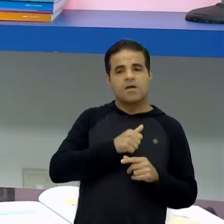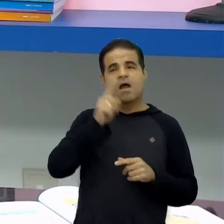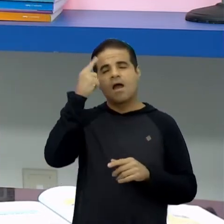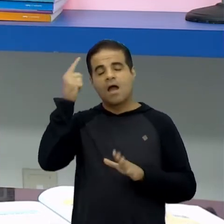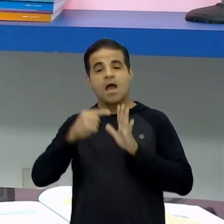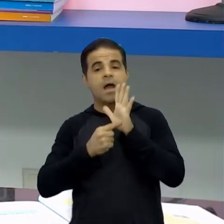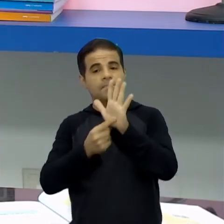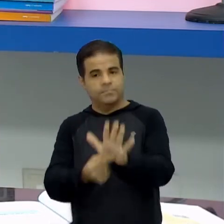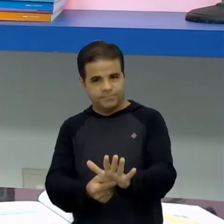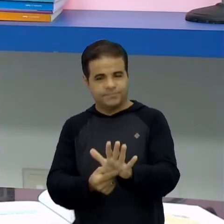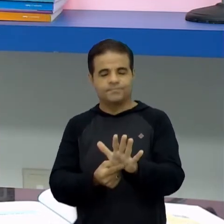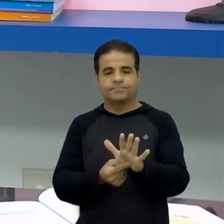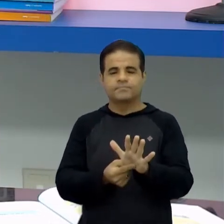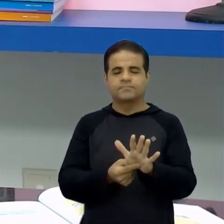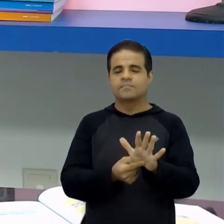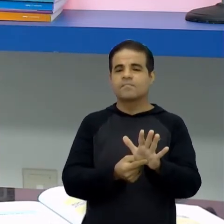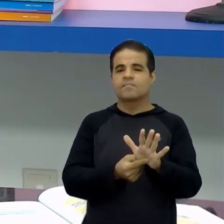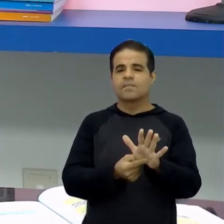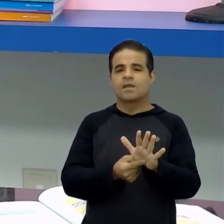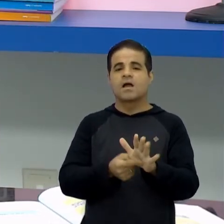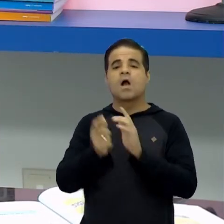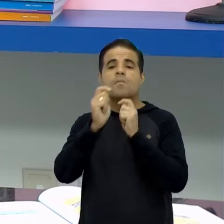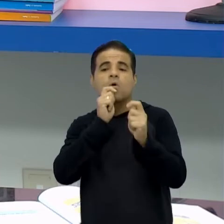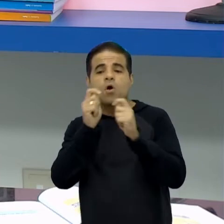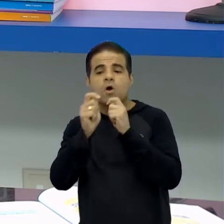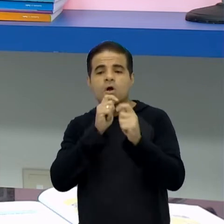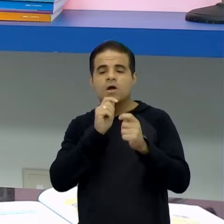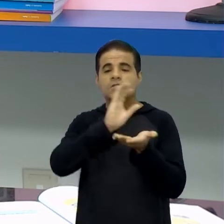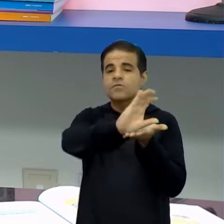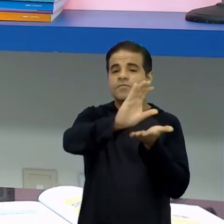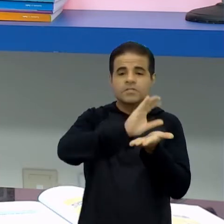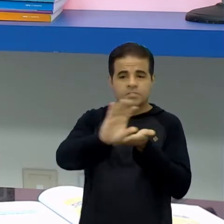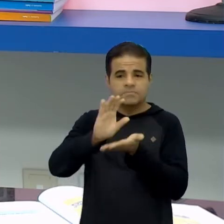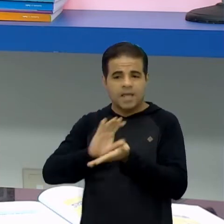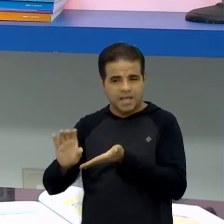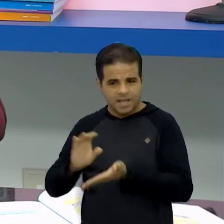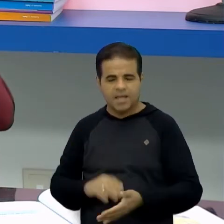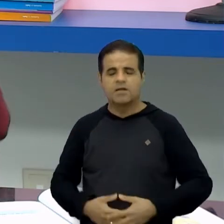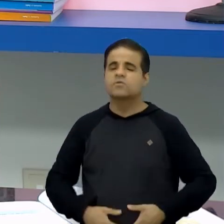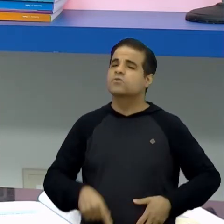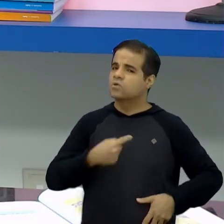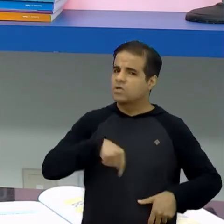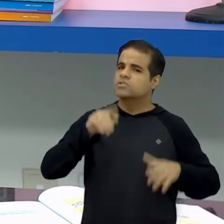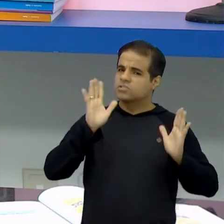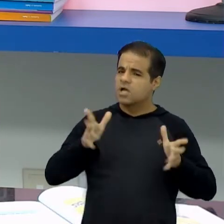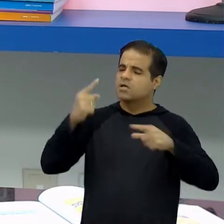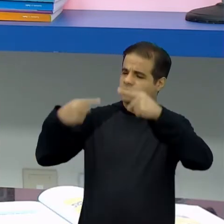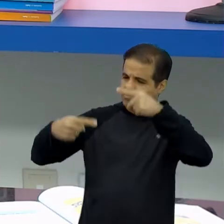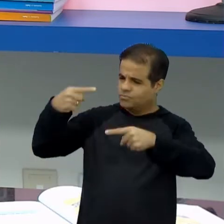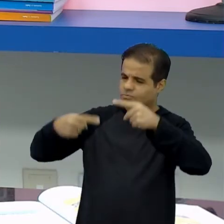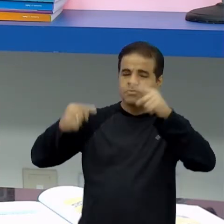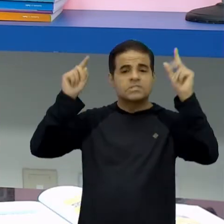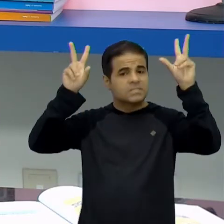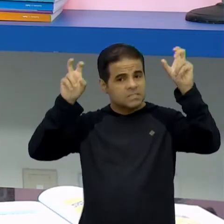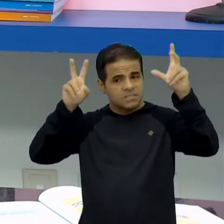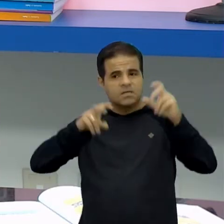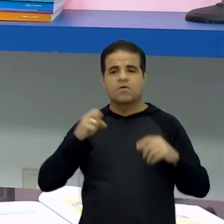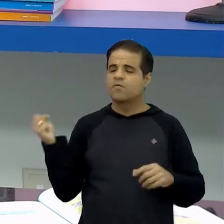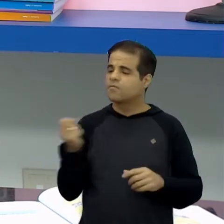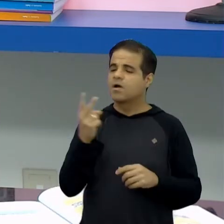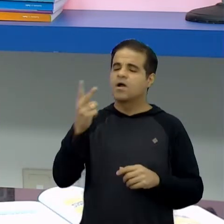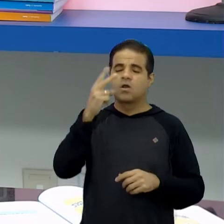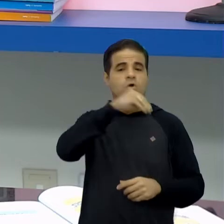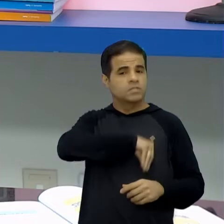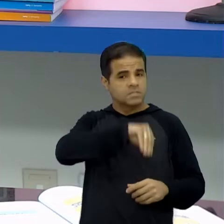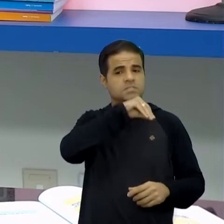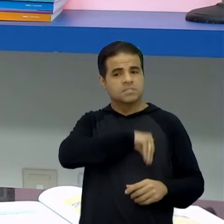aponta nessa reportagem a questão do investimento. E a gente também já discutiu aqui essa questão de valor salarial.